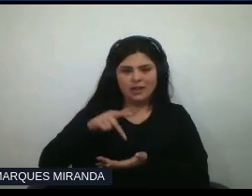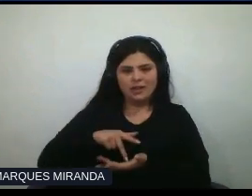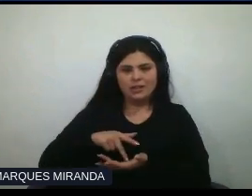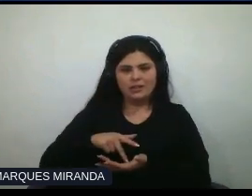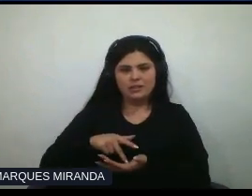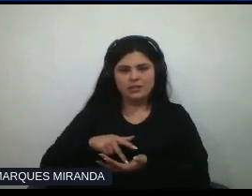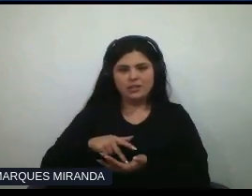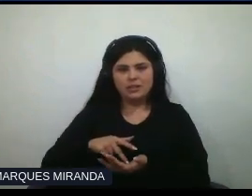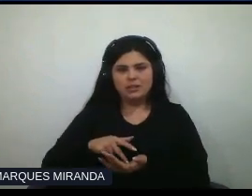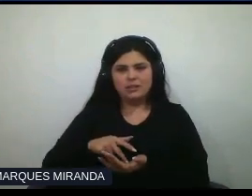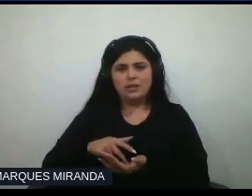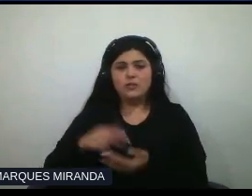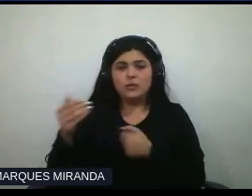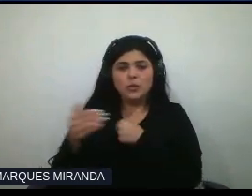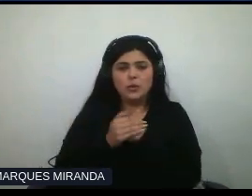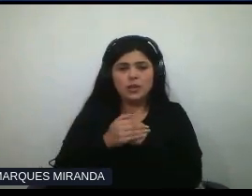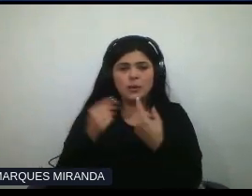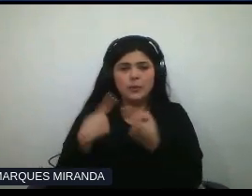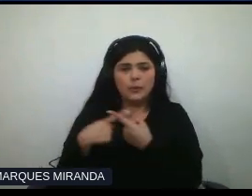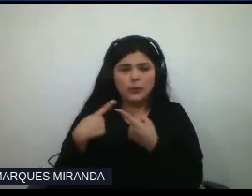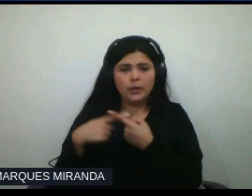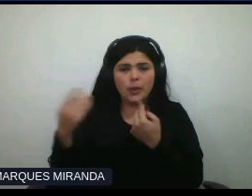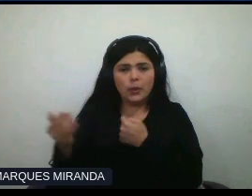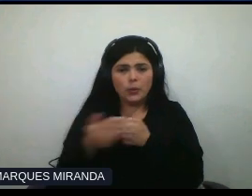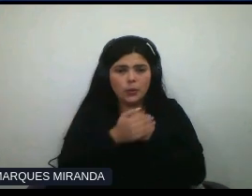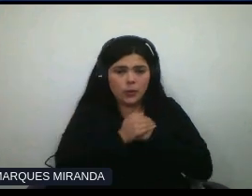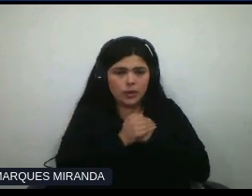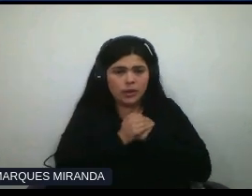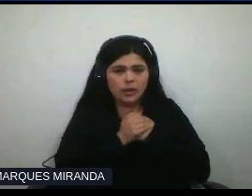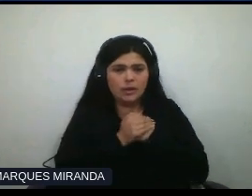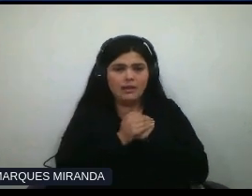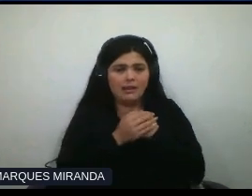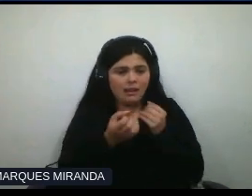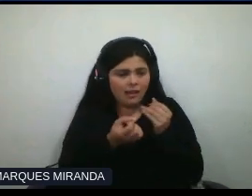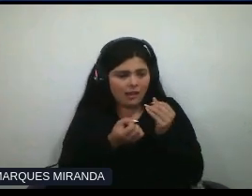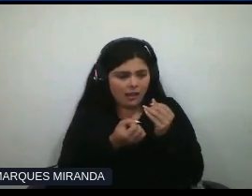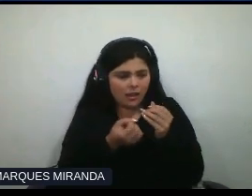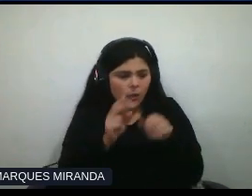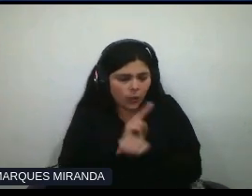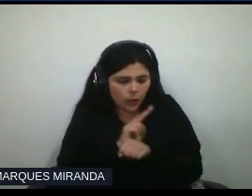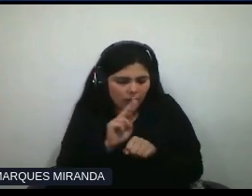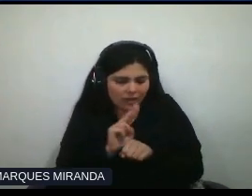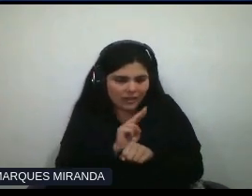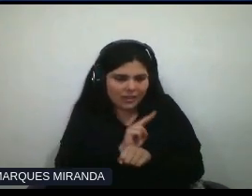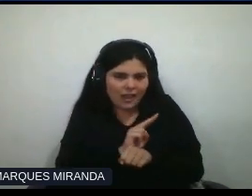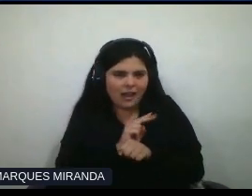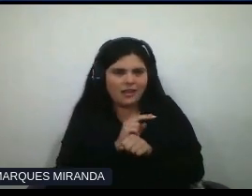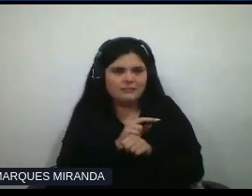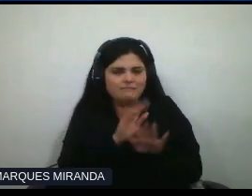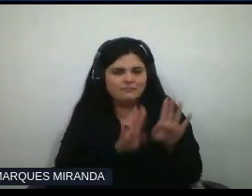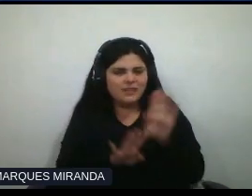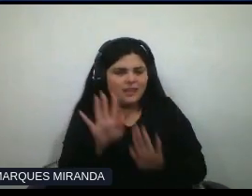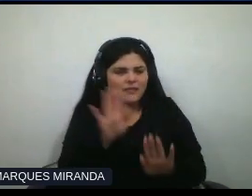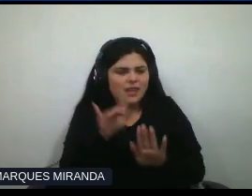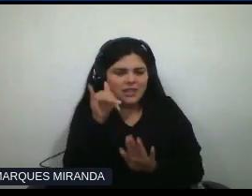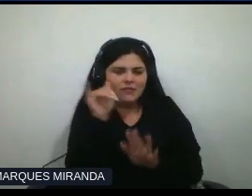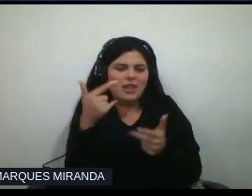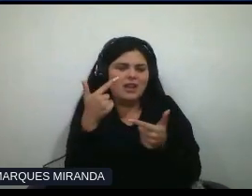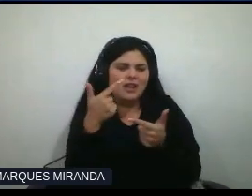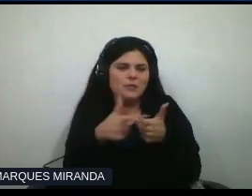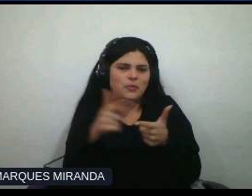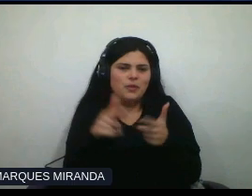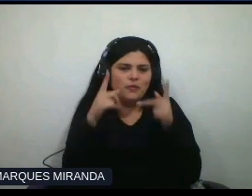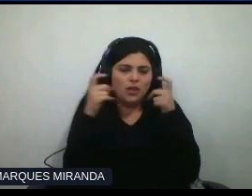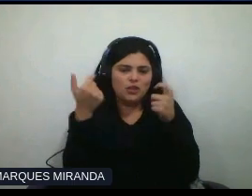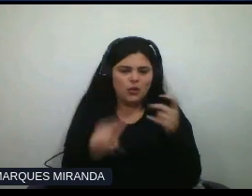isso, eu vou me esconder porque o esconder nada mais é que criar uma proteção, um escudo, para não passar por isso novamente. Porque, querendo